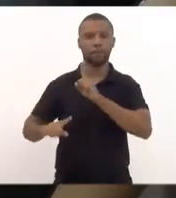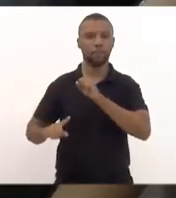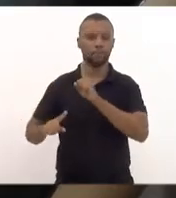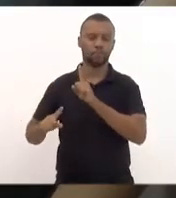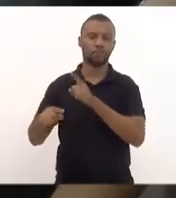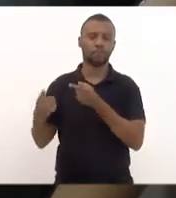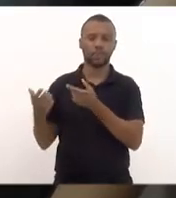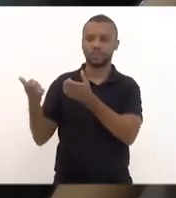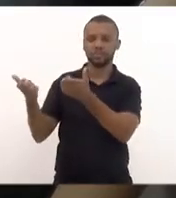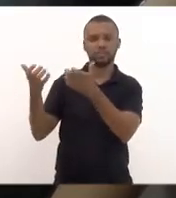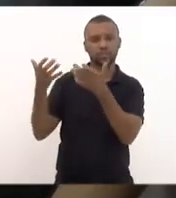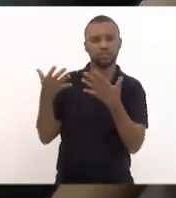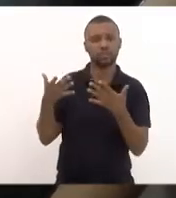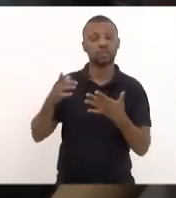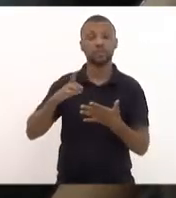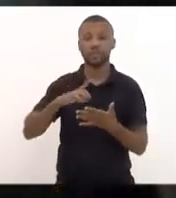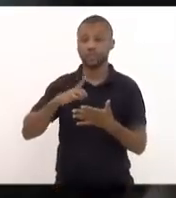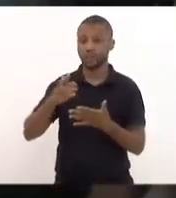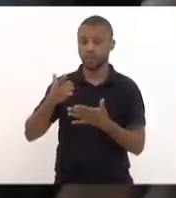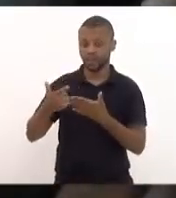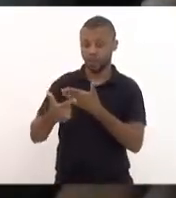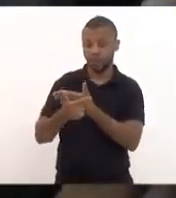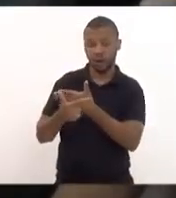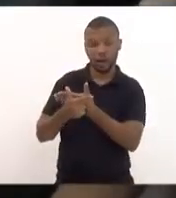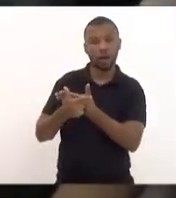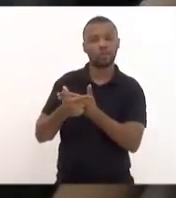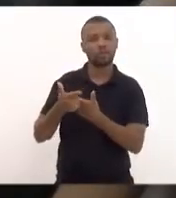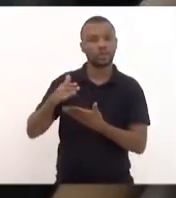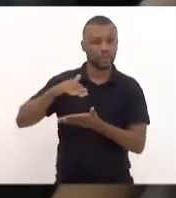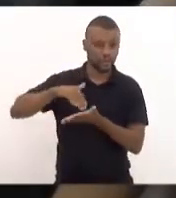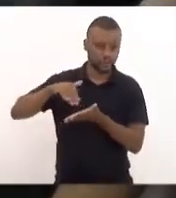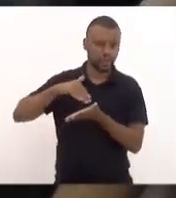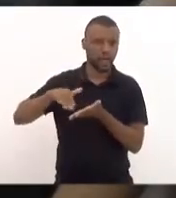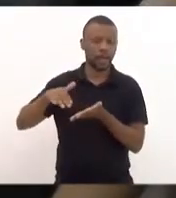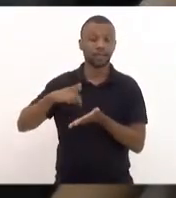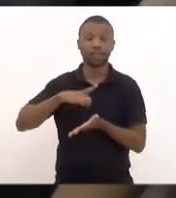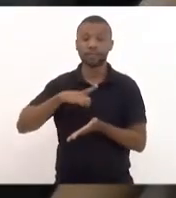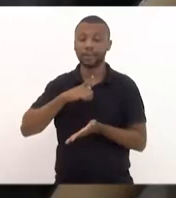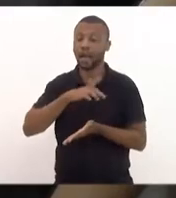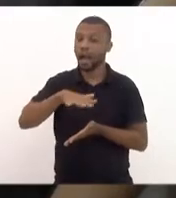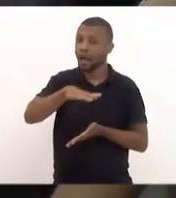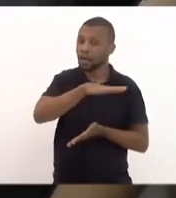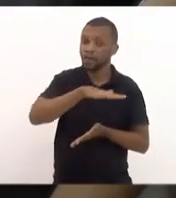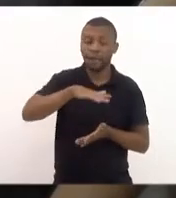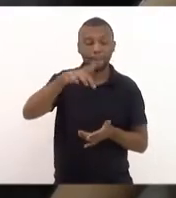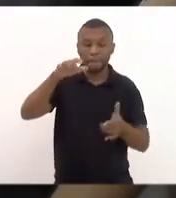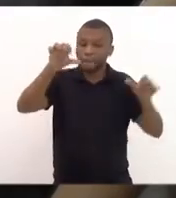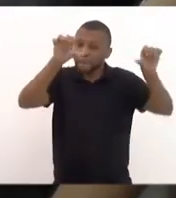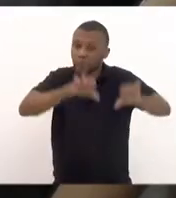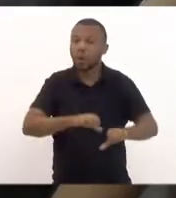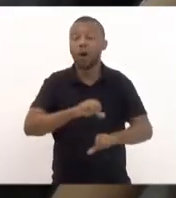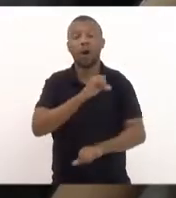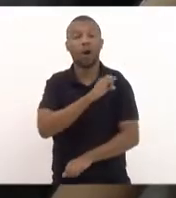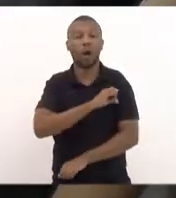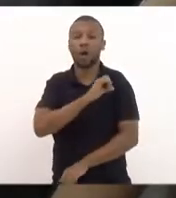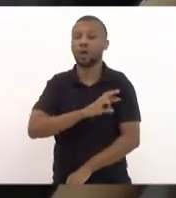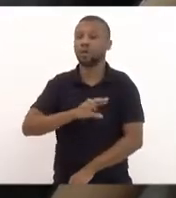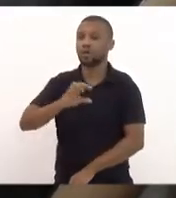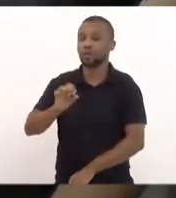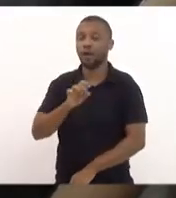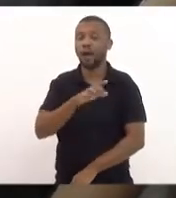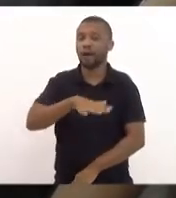que ele tinha, quando ele virou secretário, as pessoas diziam que a região mais problemática do estado do Rio de Janeiro era o